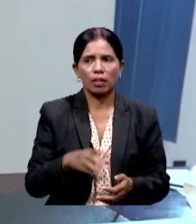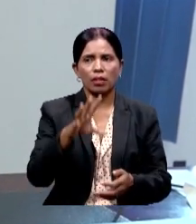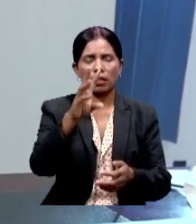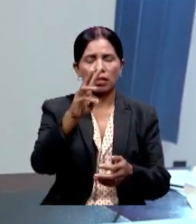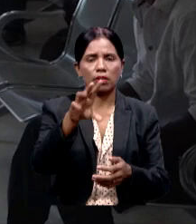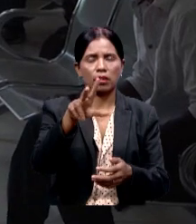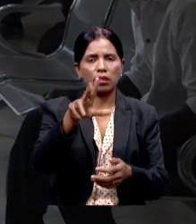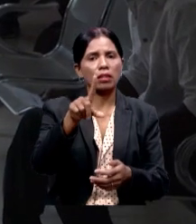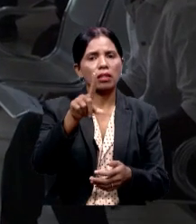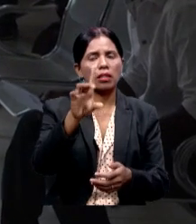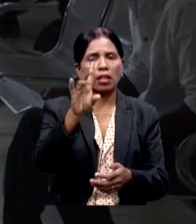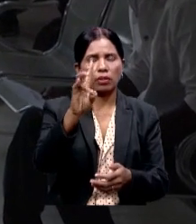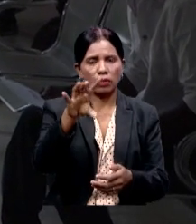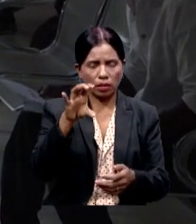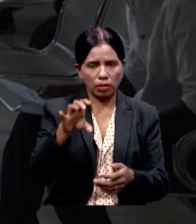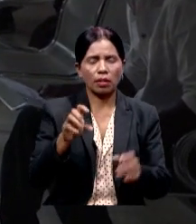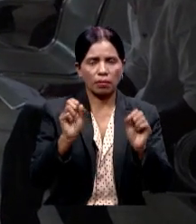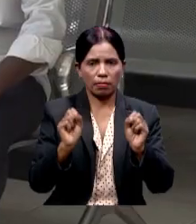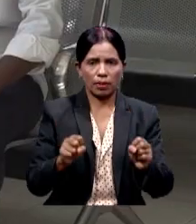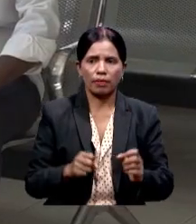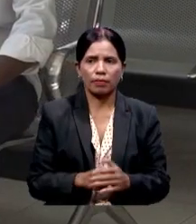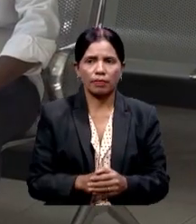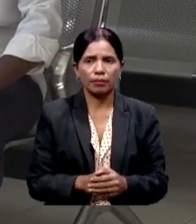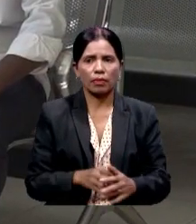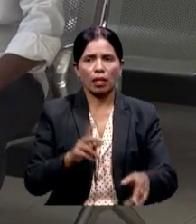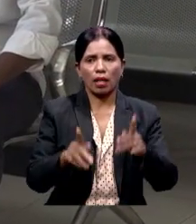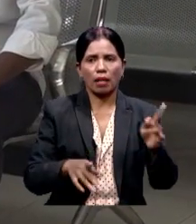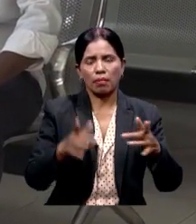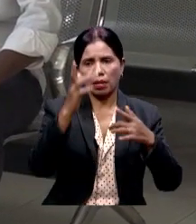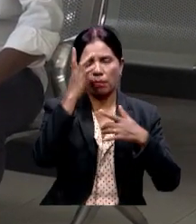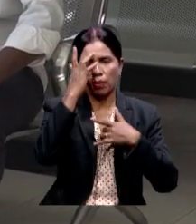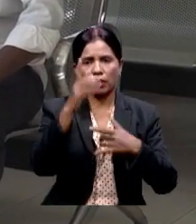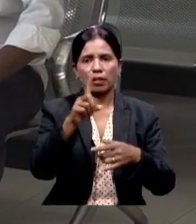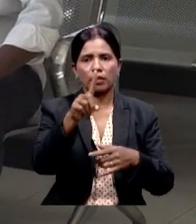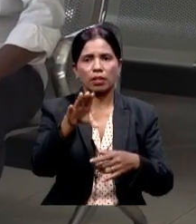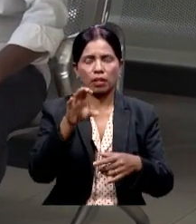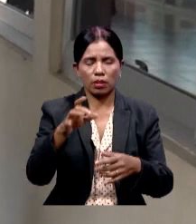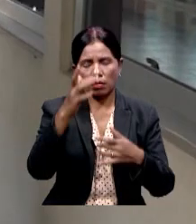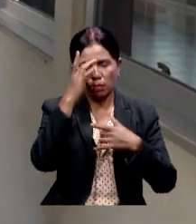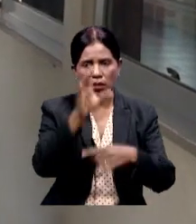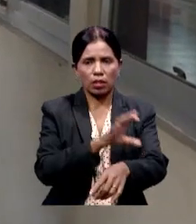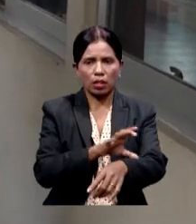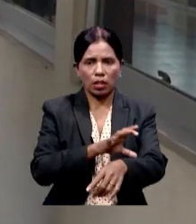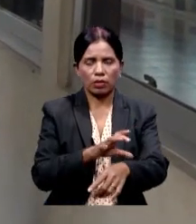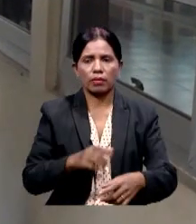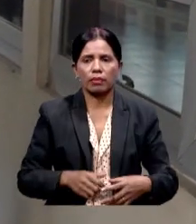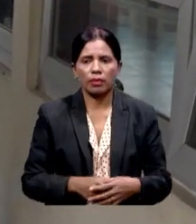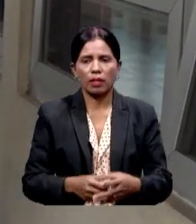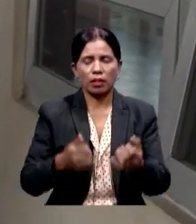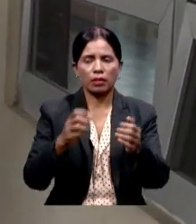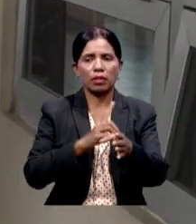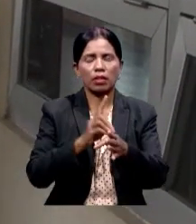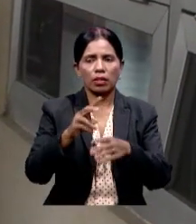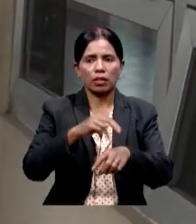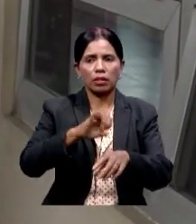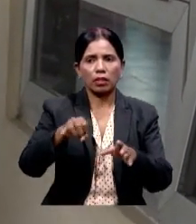cobre. Tu herdado su si Hospital Nacional, paciente atusida recin, mas sofre cancro, não moras tumor. Dadaw ne Direção